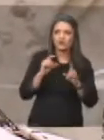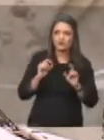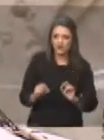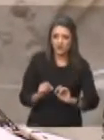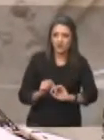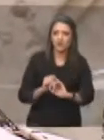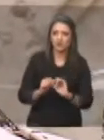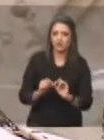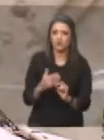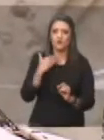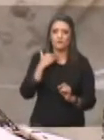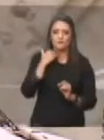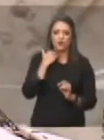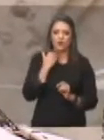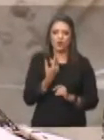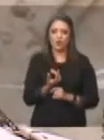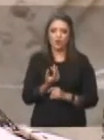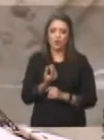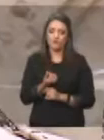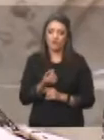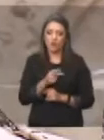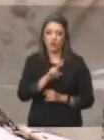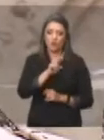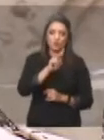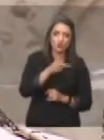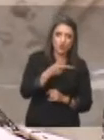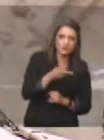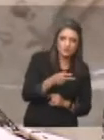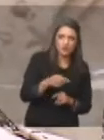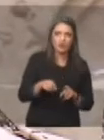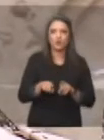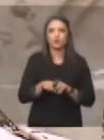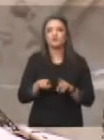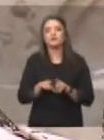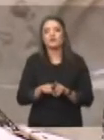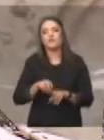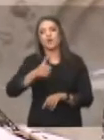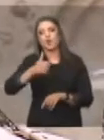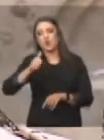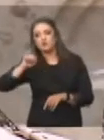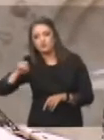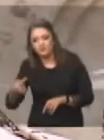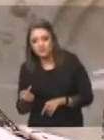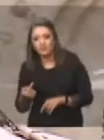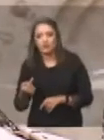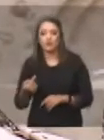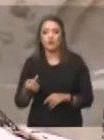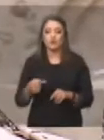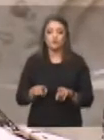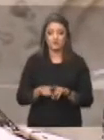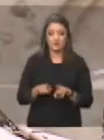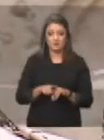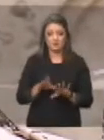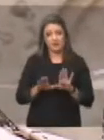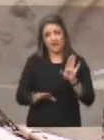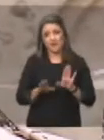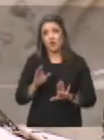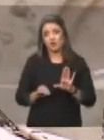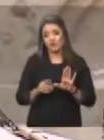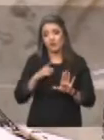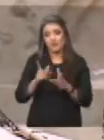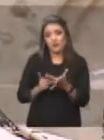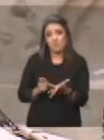conta corrente nos valores de 2.000 e de 11.000, assim como Francisco Pereira, R$1.000, provavelmente foram para